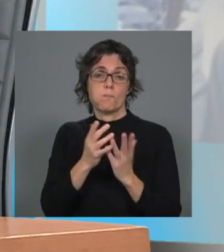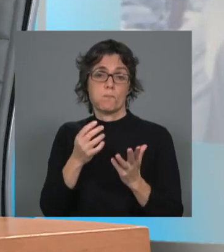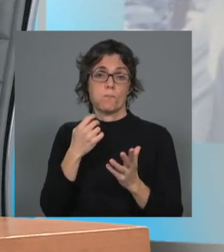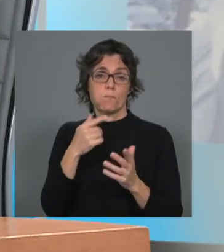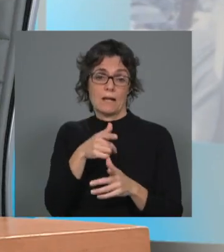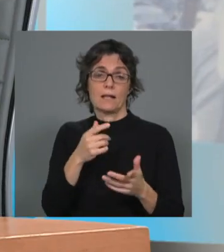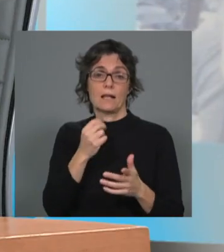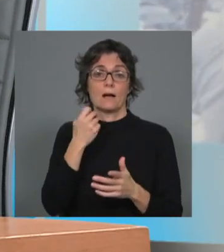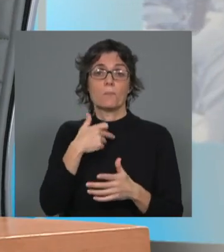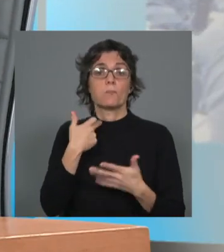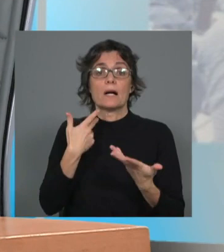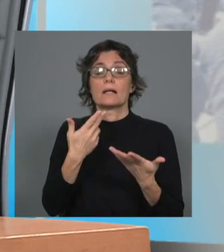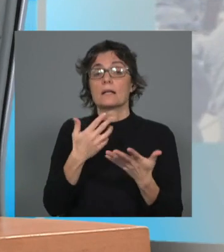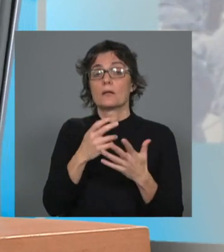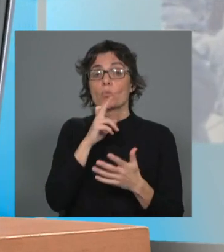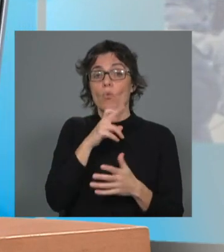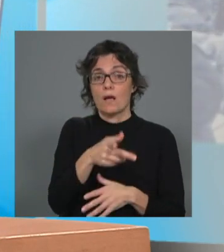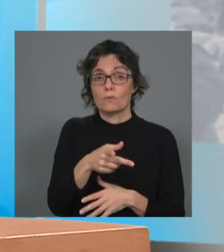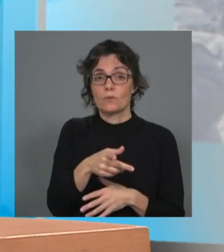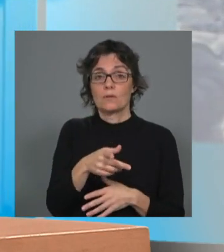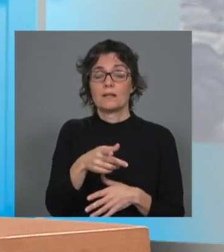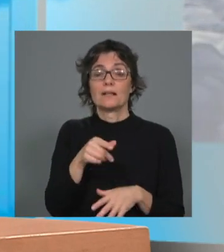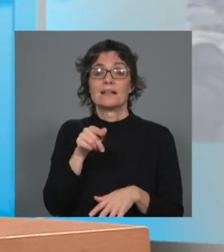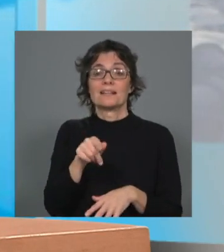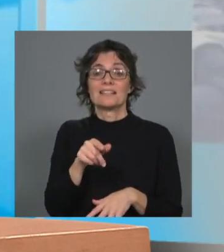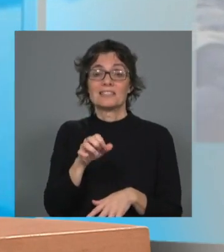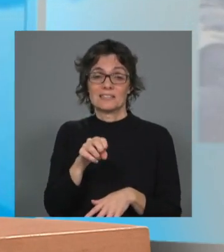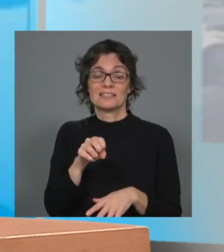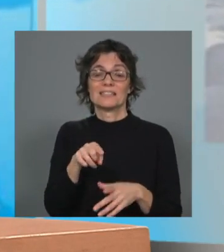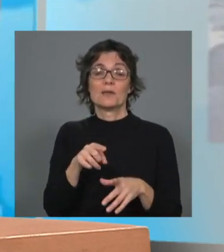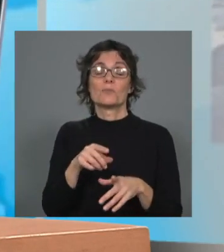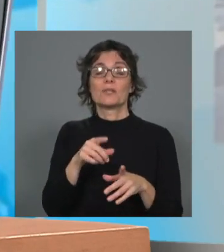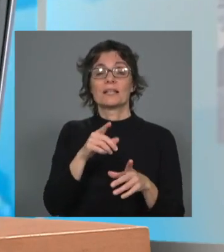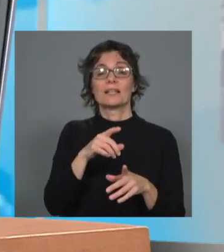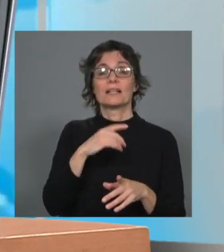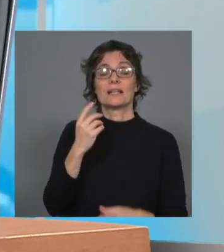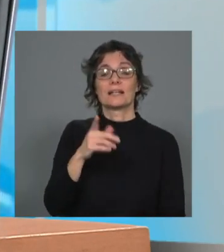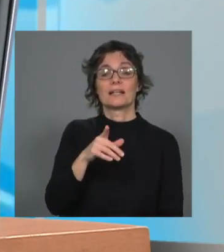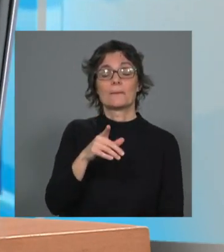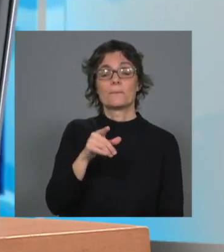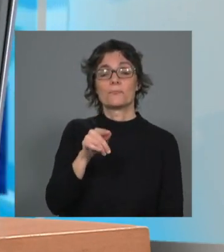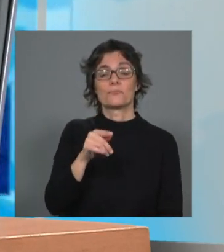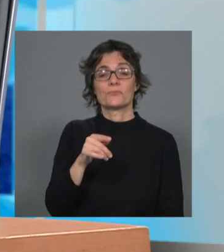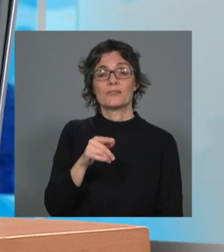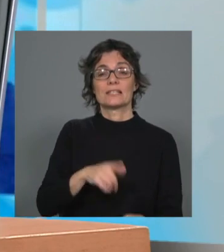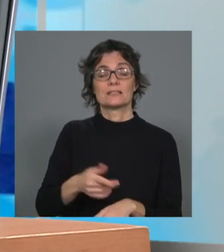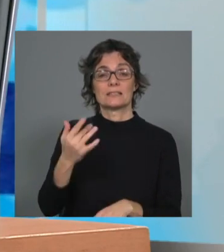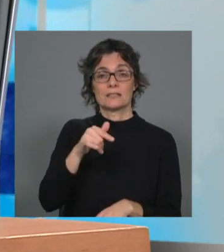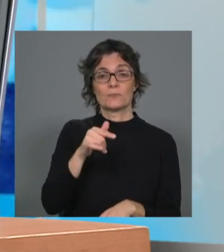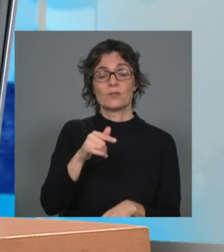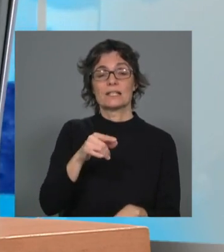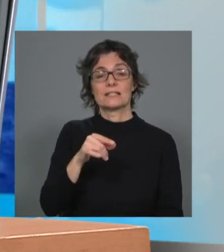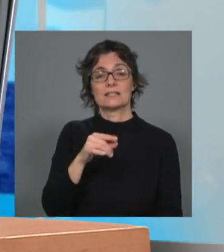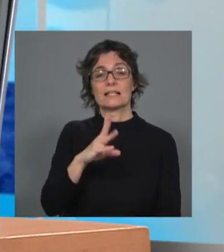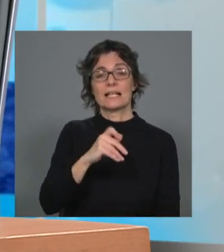do Padre Tolentino, não é? O Padre Tolentino, é do tempo dele, não é? É do tempo dele, ele esteve nos primeiros cursos,